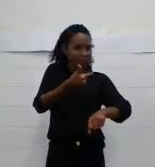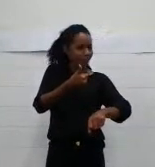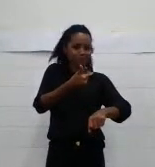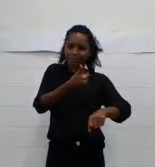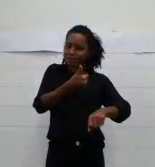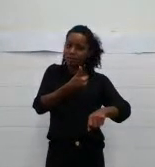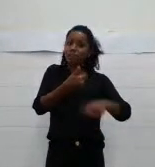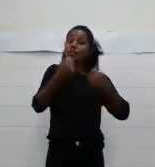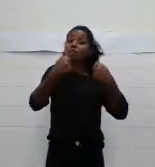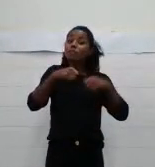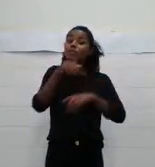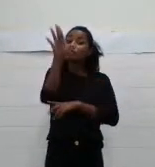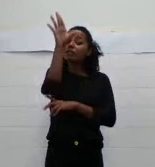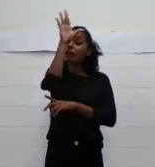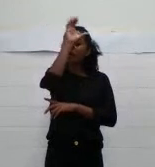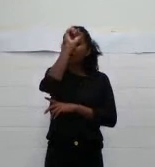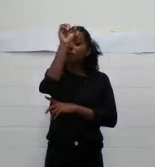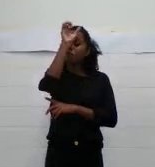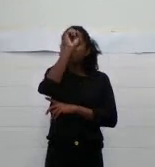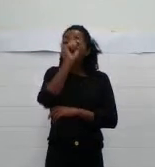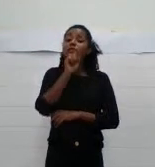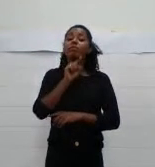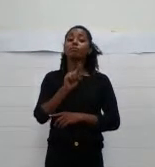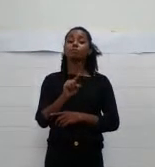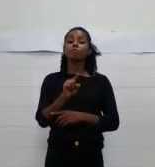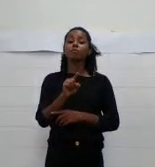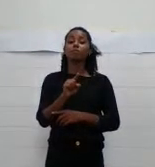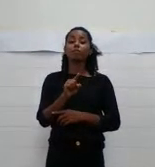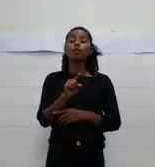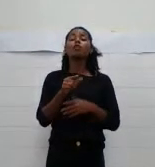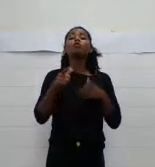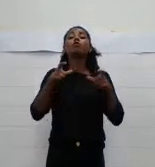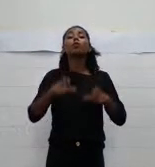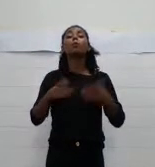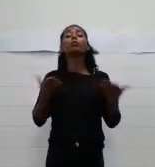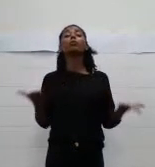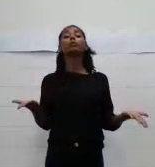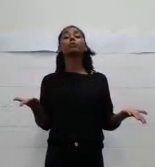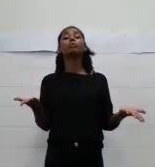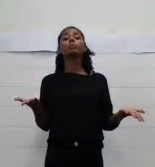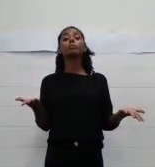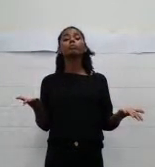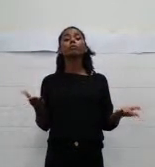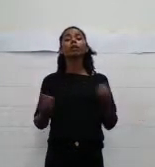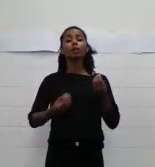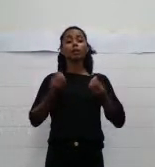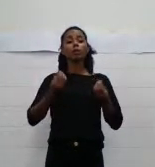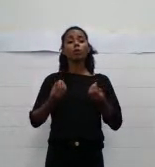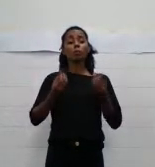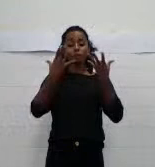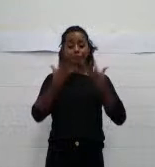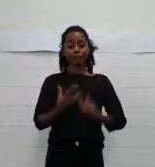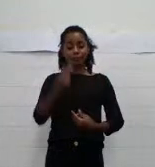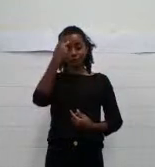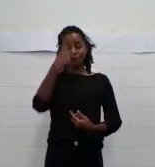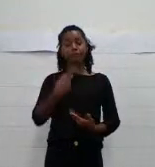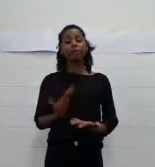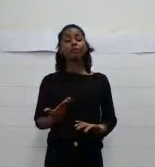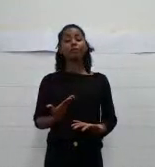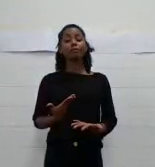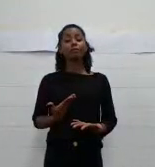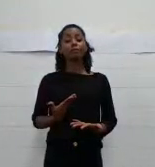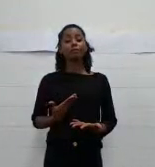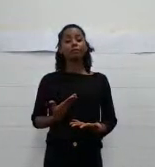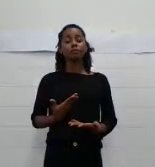que lugar, né, a gente fala e como a gente se interpreta a partir, muitas vezes, da cor que a gente